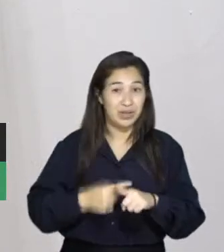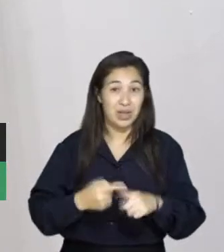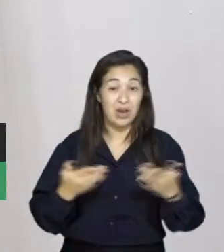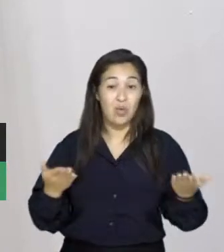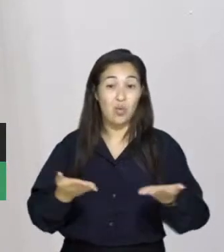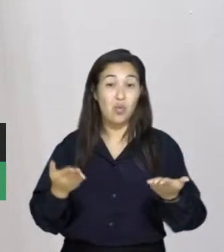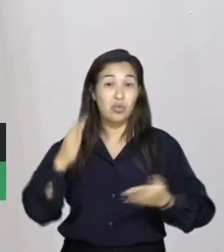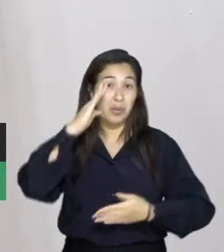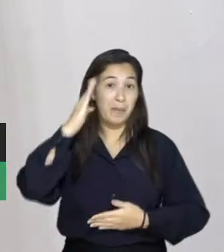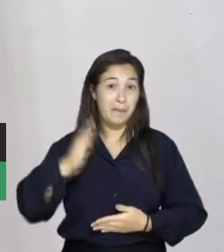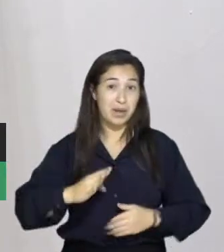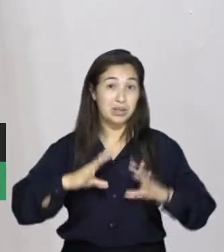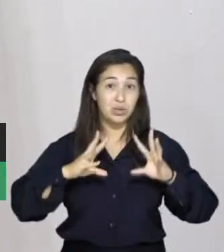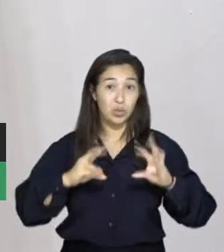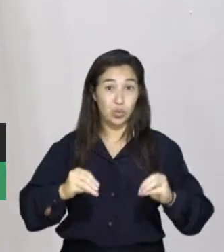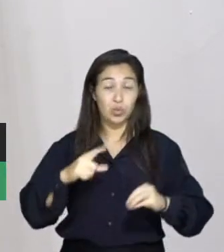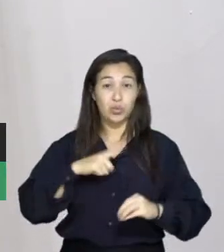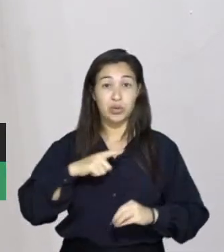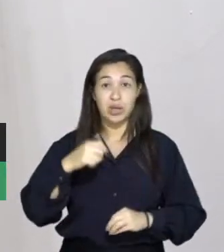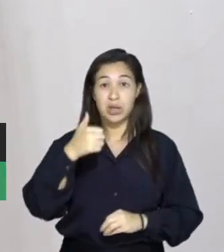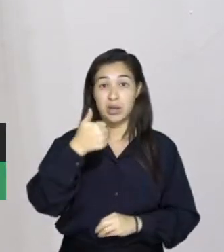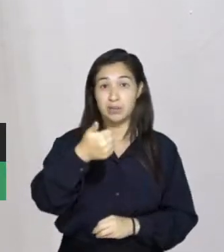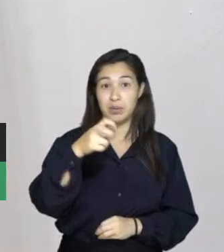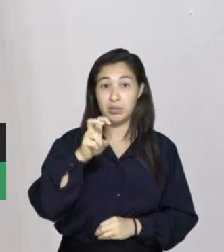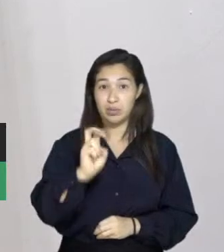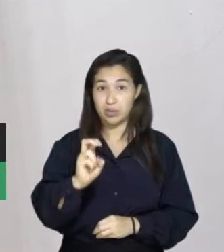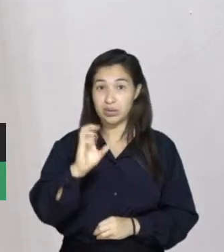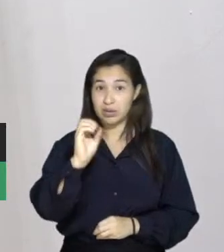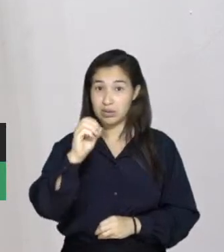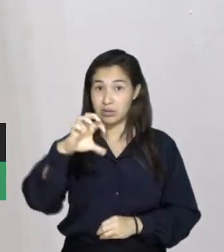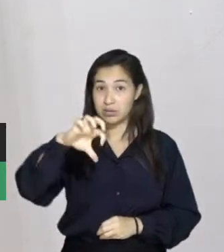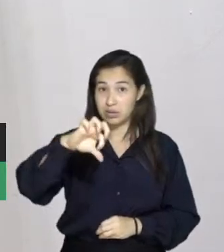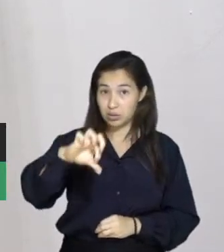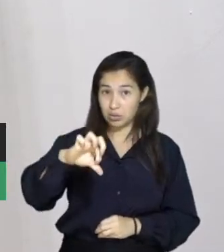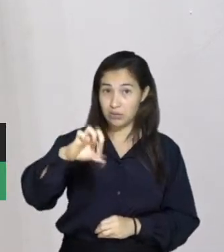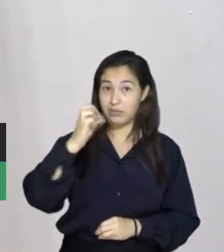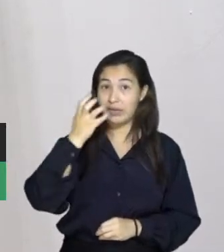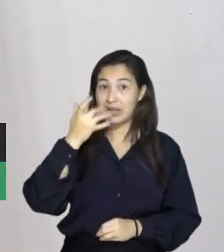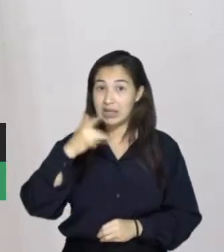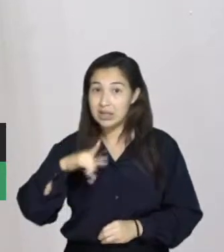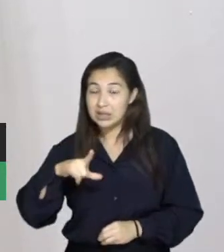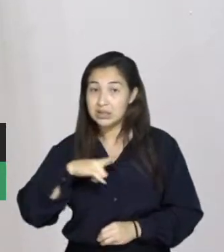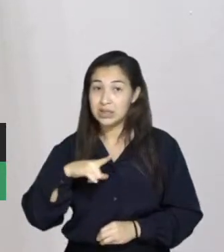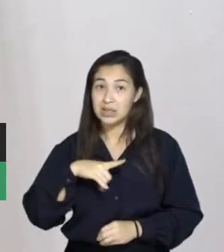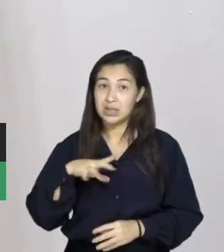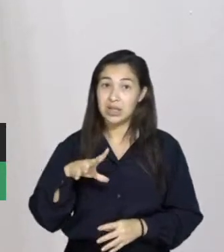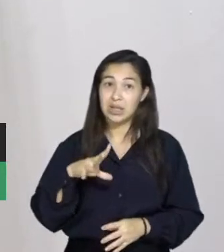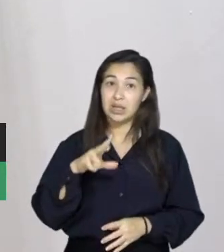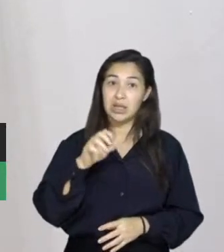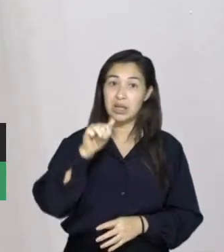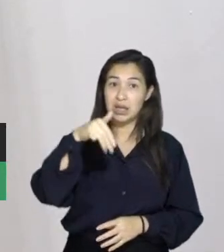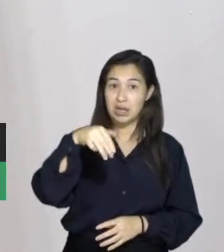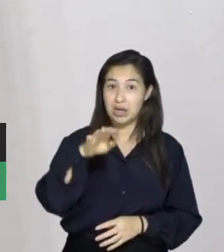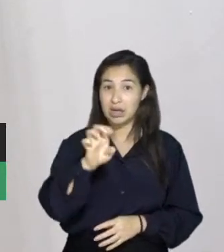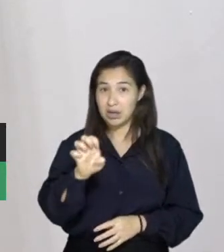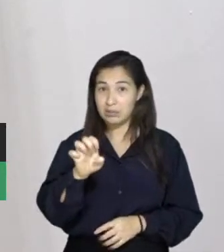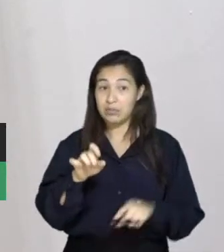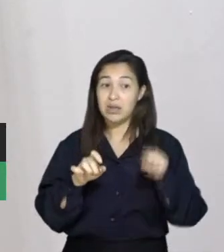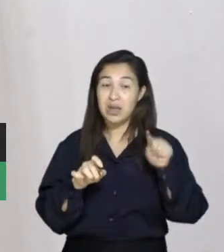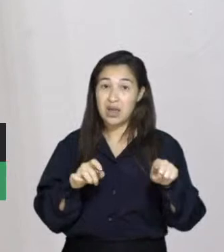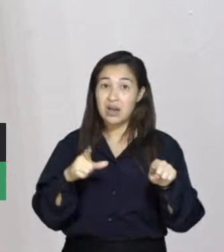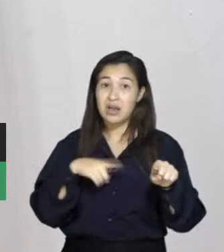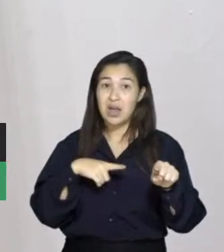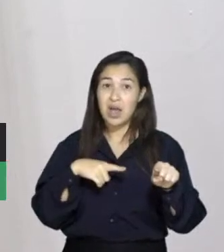no Brasil existem 1.509 crianças com ano. 511 são do tipo 1,